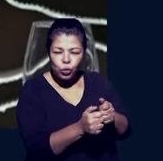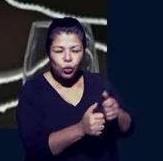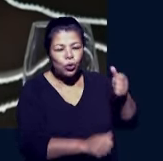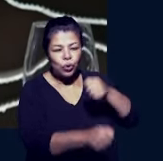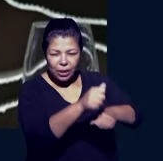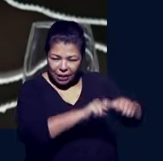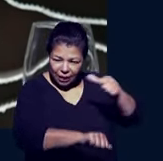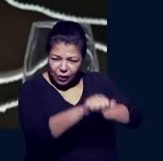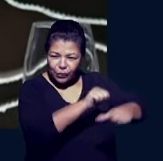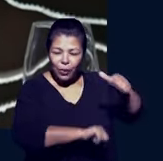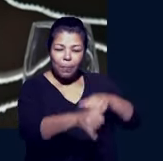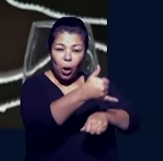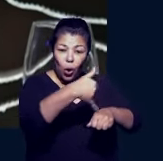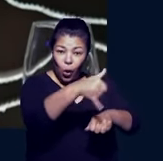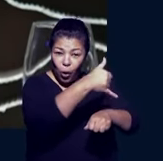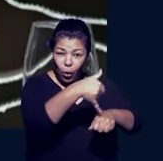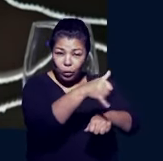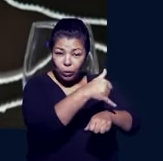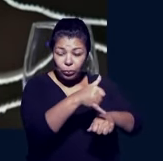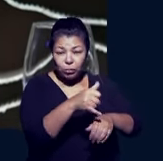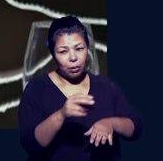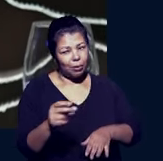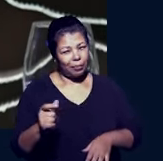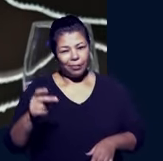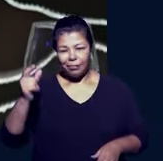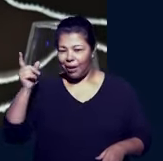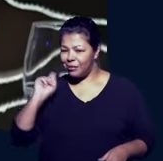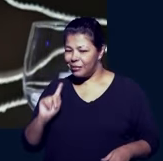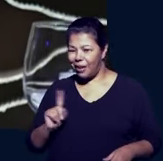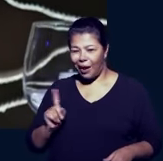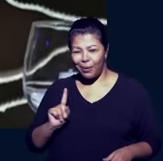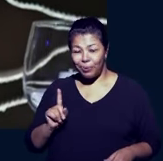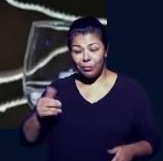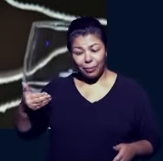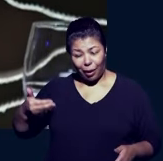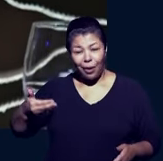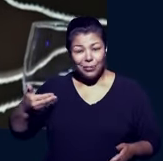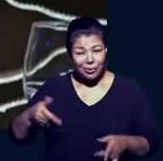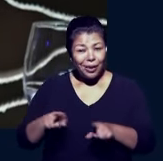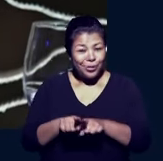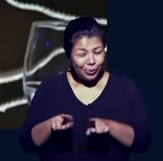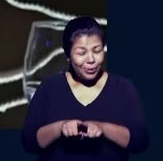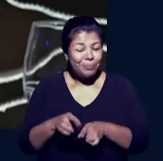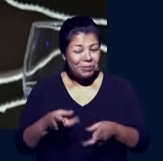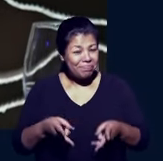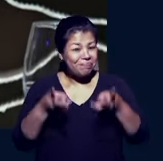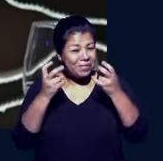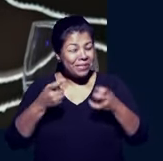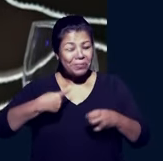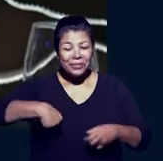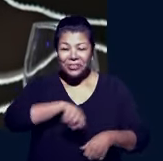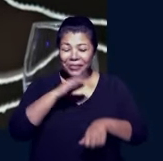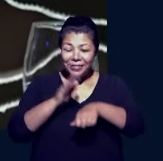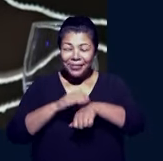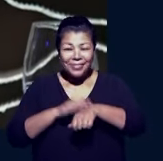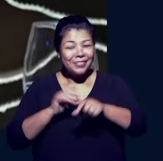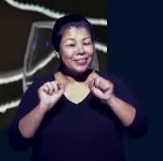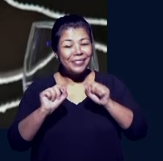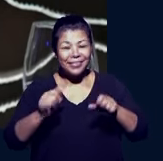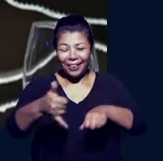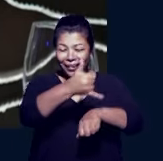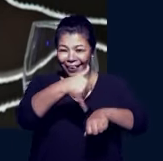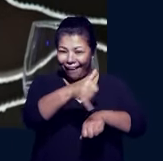tempo assim olha o que nós fizemos com a agricultura brasileira né O que o agricultor fez